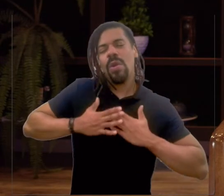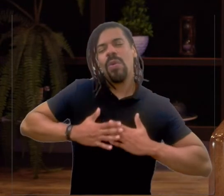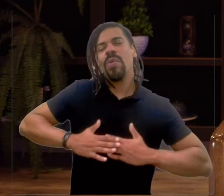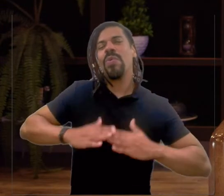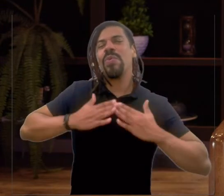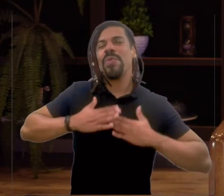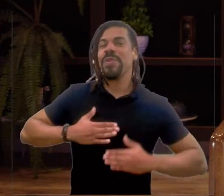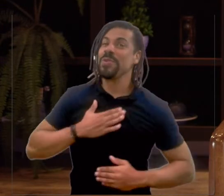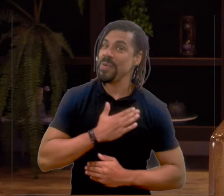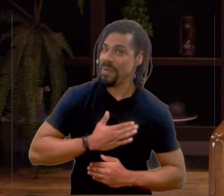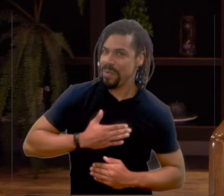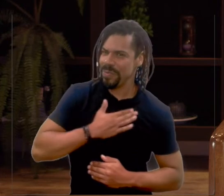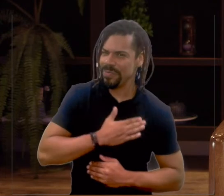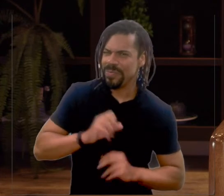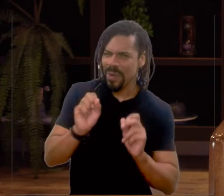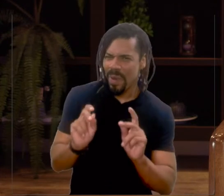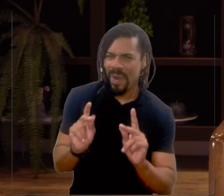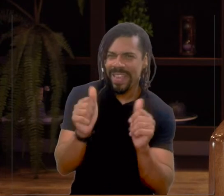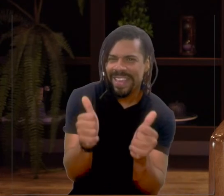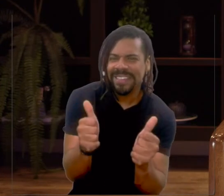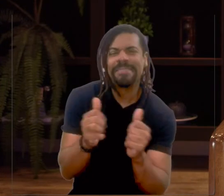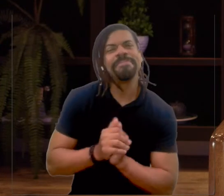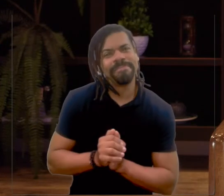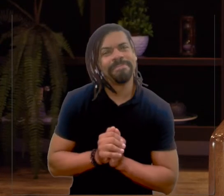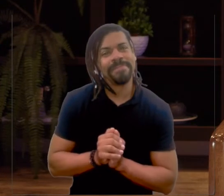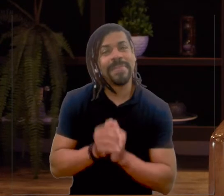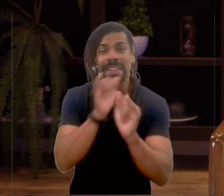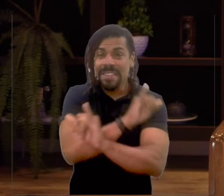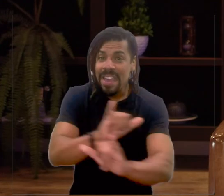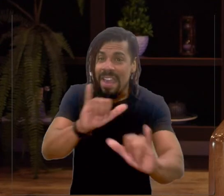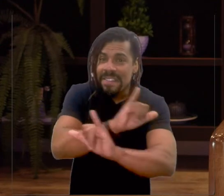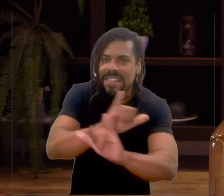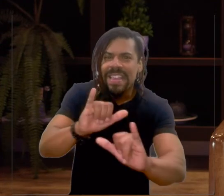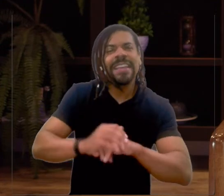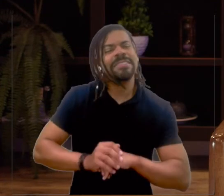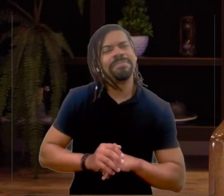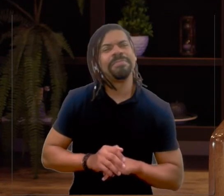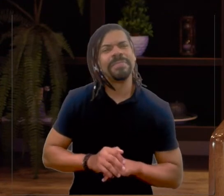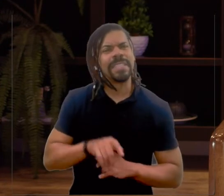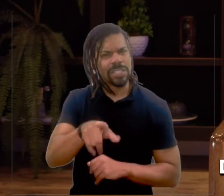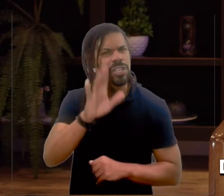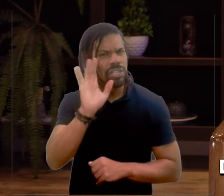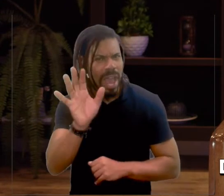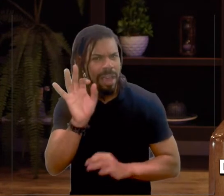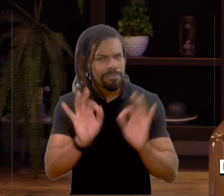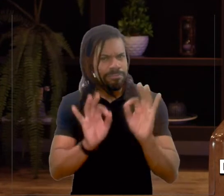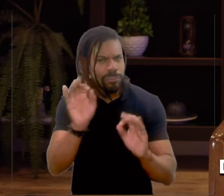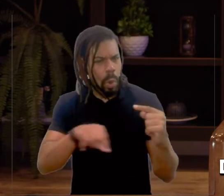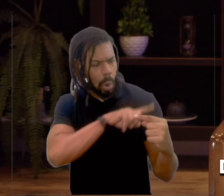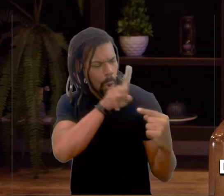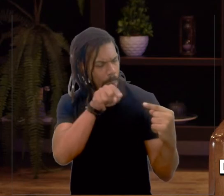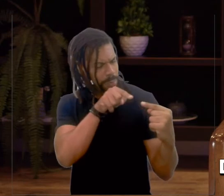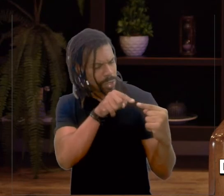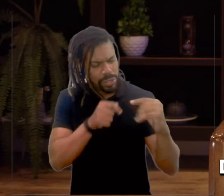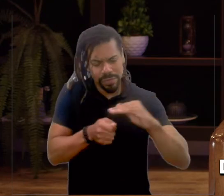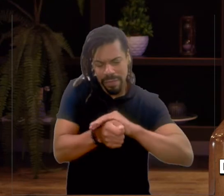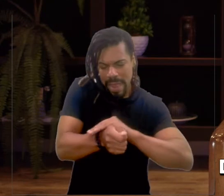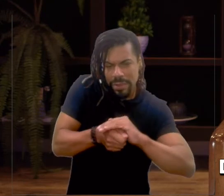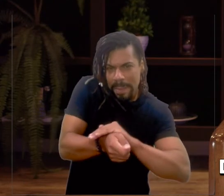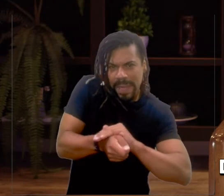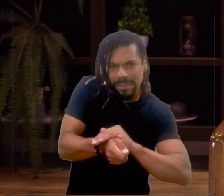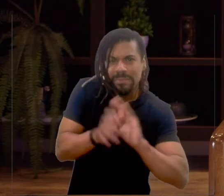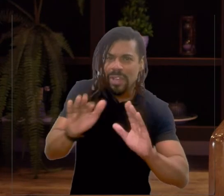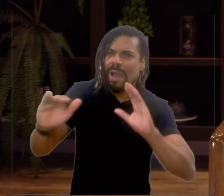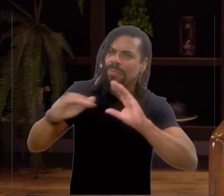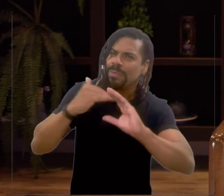investimento algo tranquilo e prazeroso para todo mundo beleza então é isso que eu queria deixar para você e aí já fez sua locação de acordo